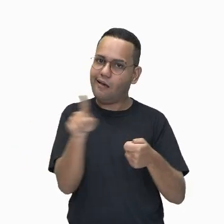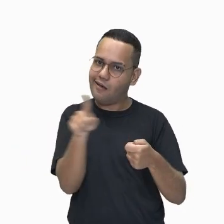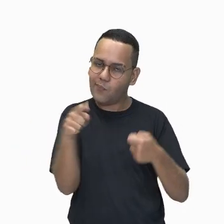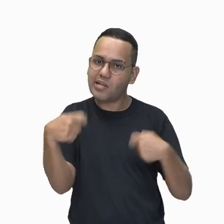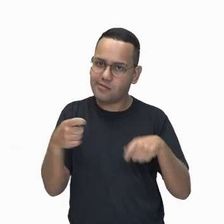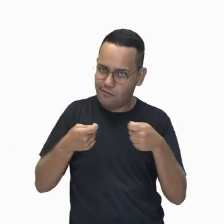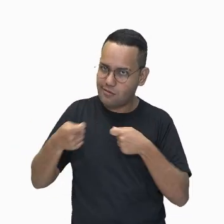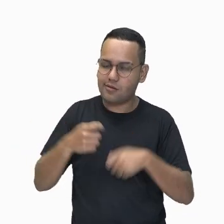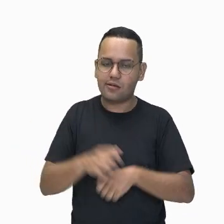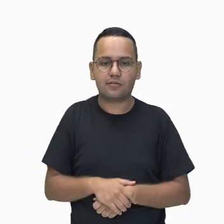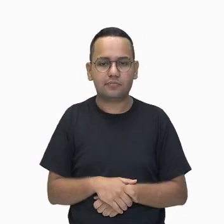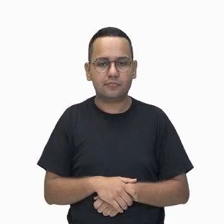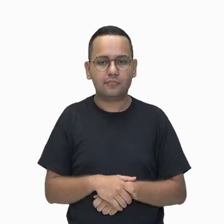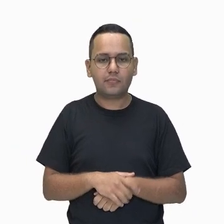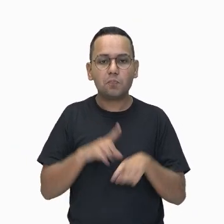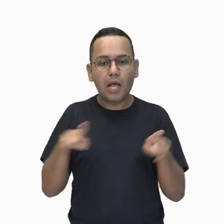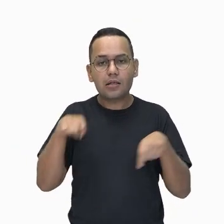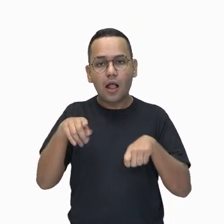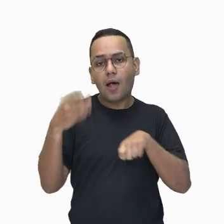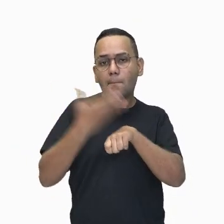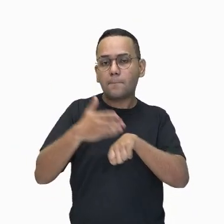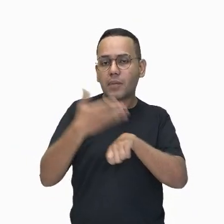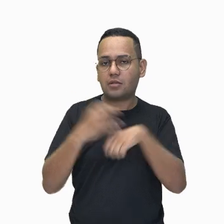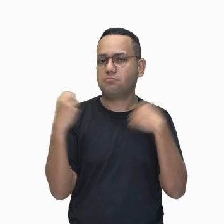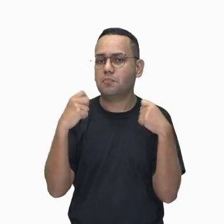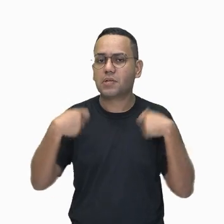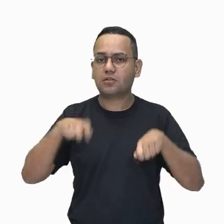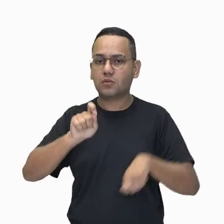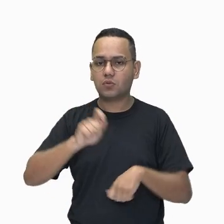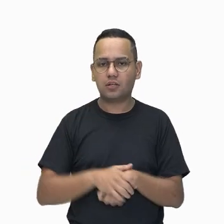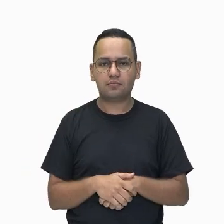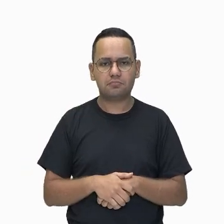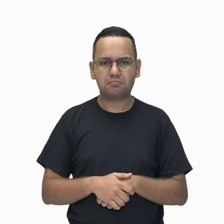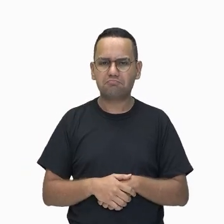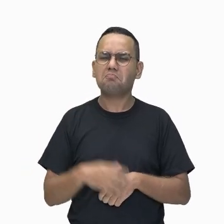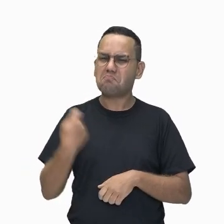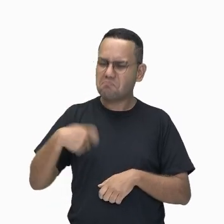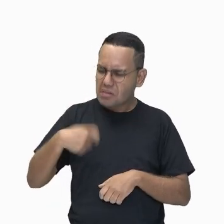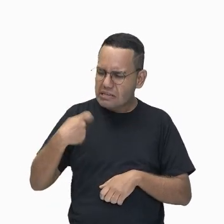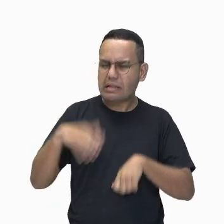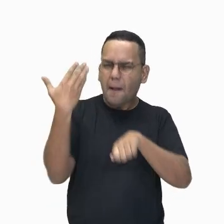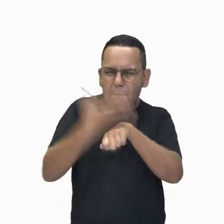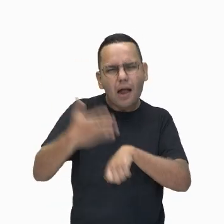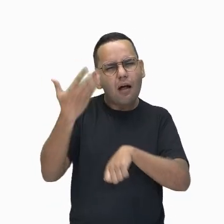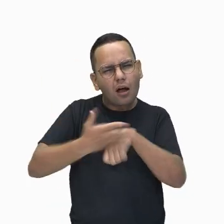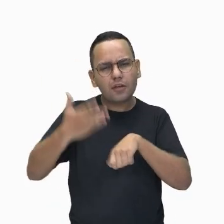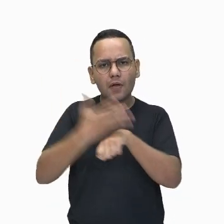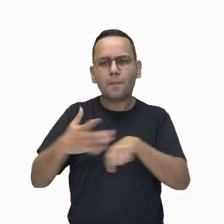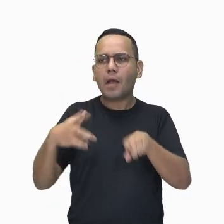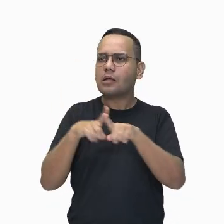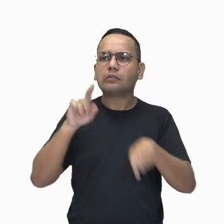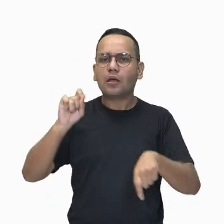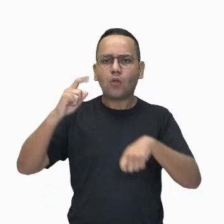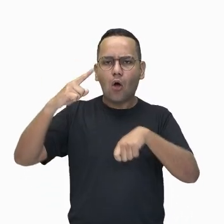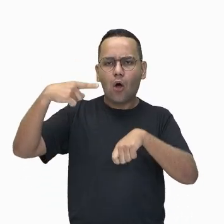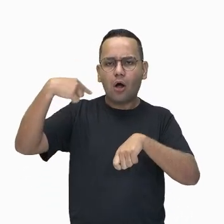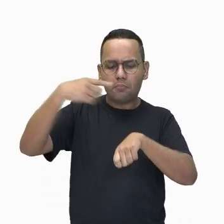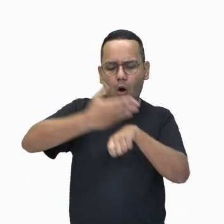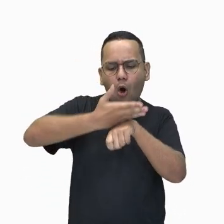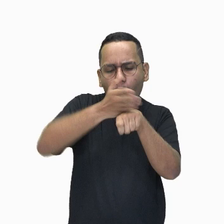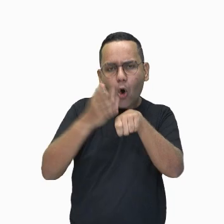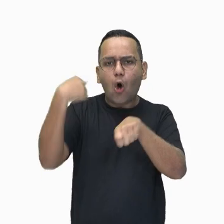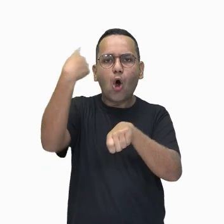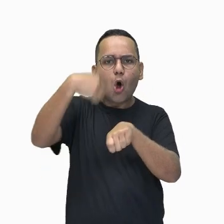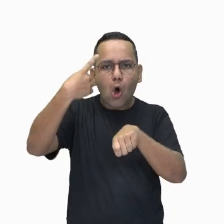para eles, falando da atividade física, tem que ser um treino intenso, mas também não pode ficar muito tempo na academia para não perder aí a